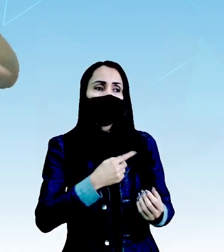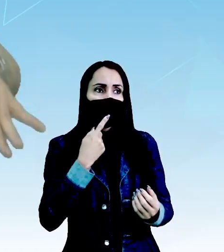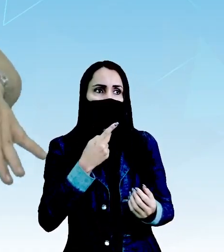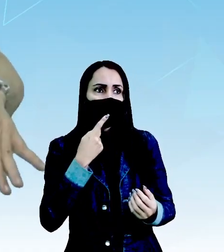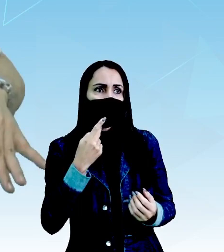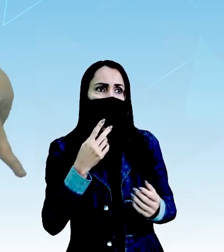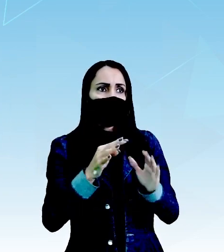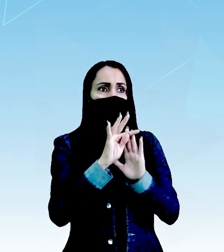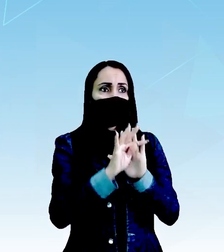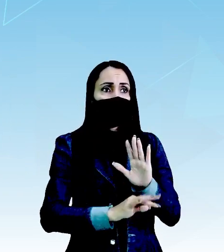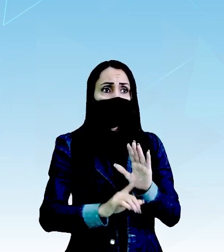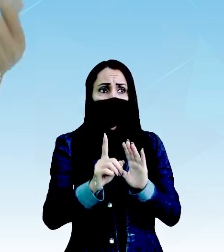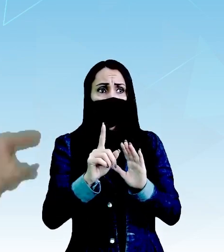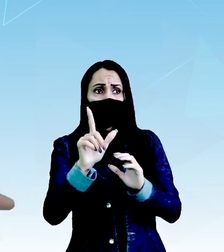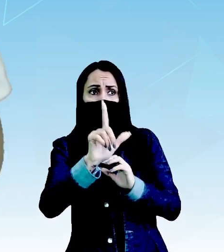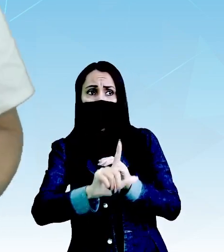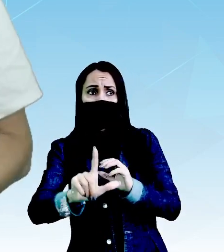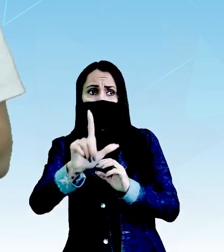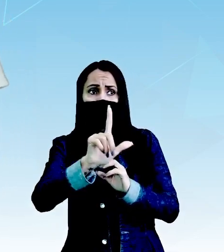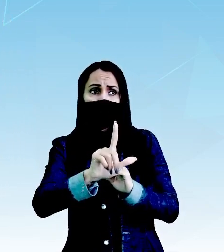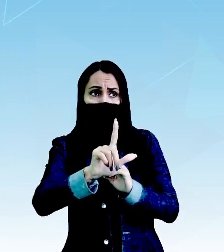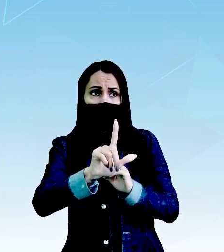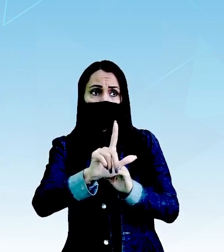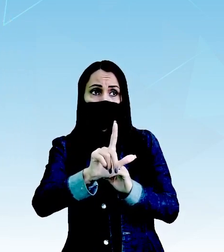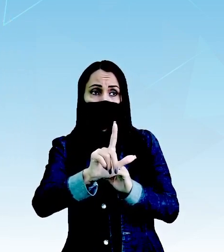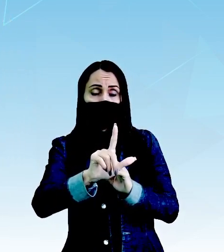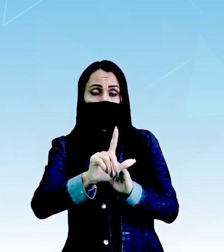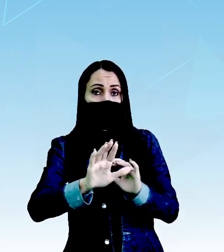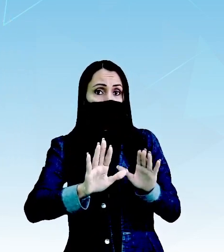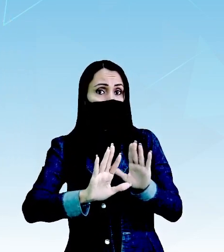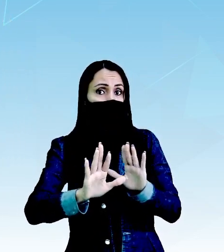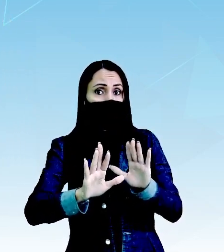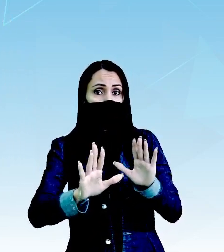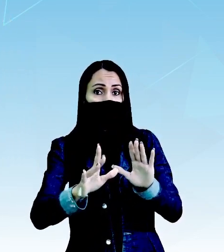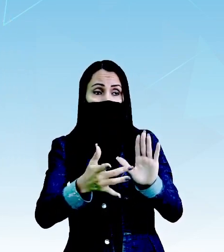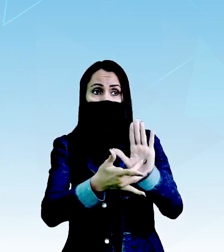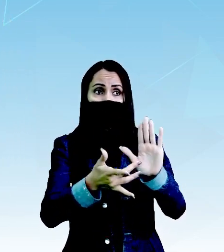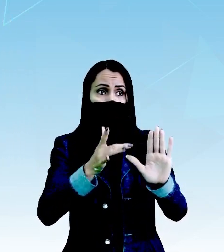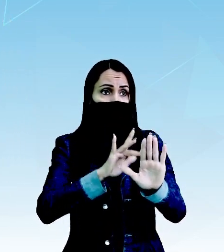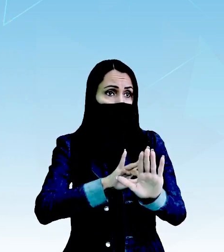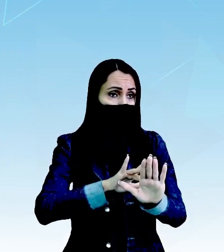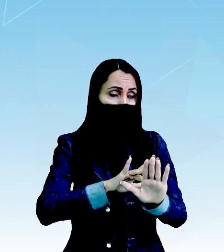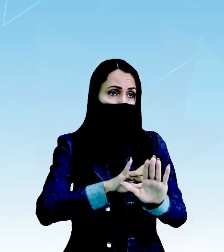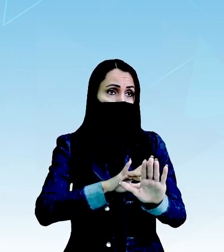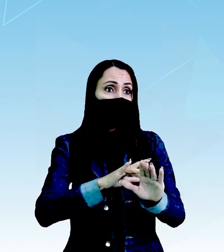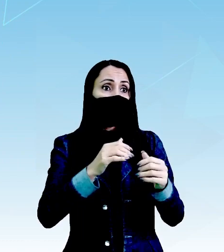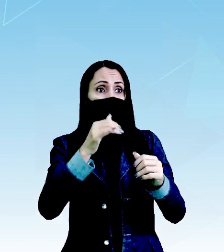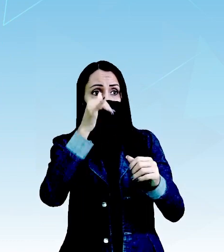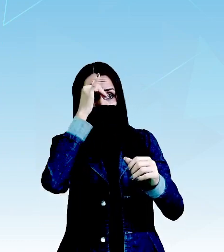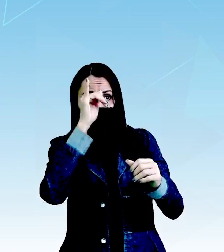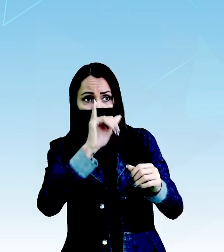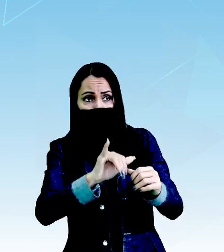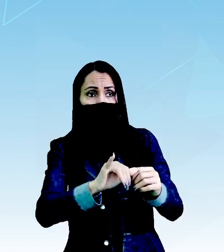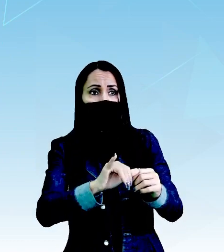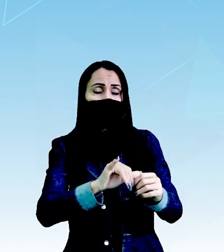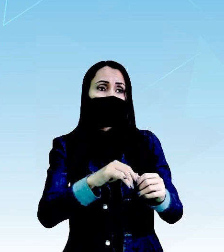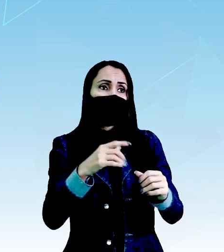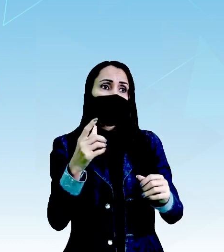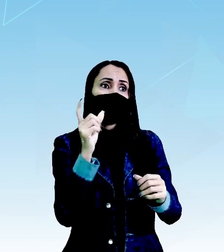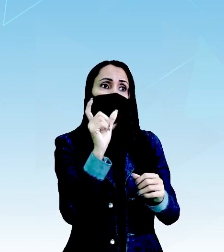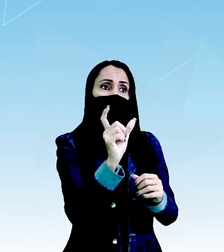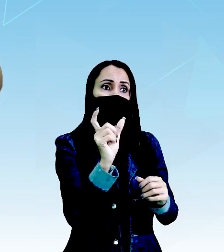não literário, que é aquele que não é metafórico, deve-se evitar a ambiguidade. As palavras devem